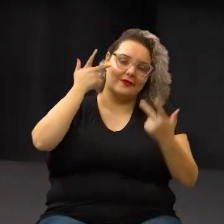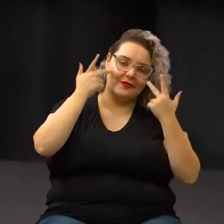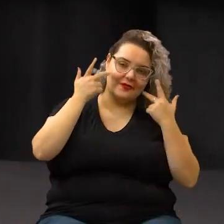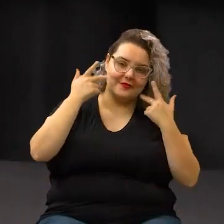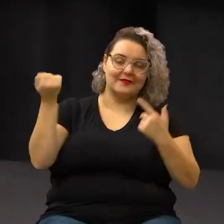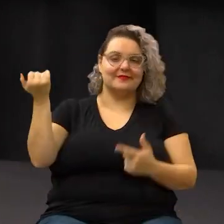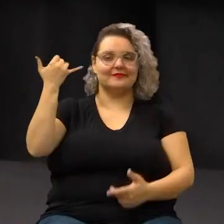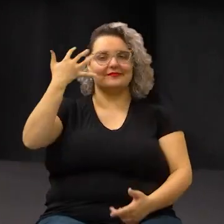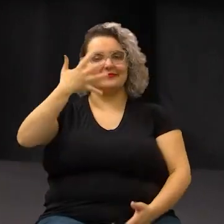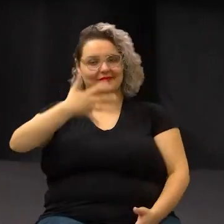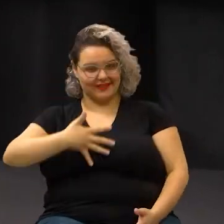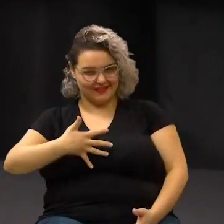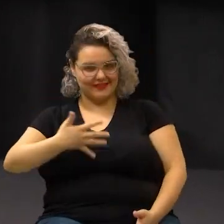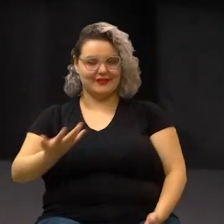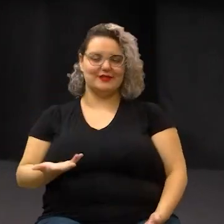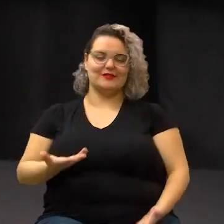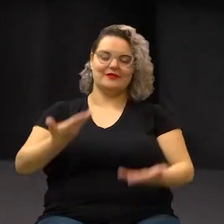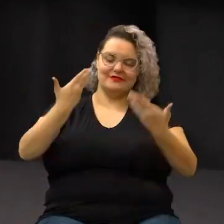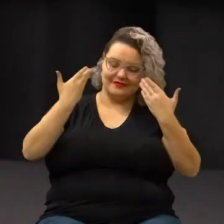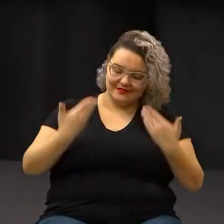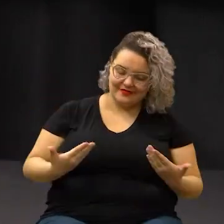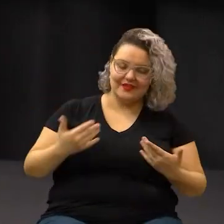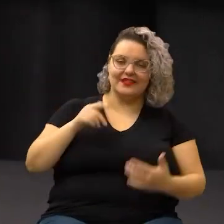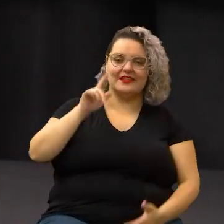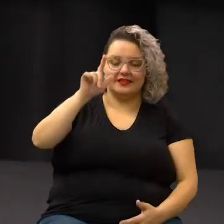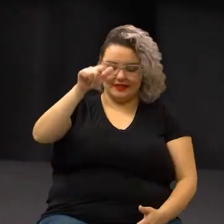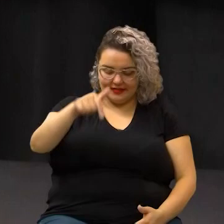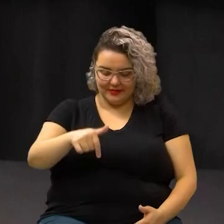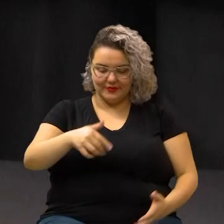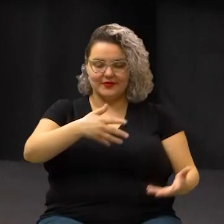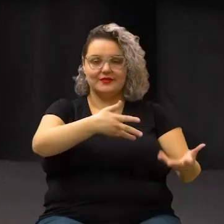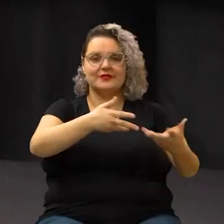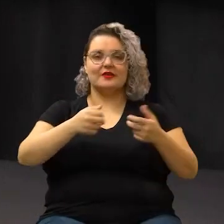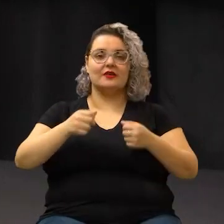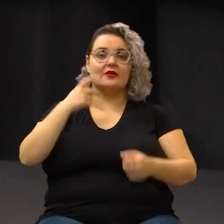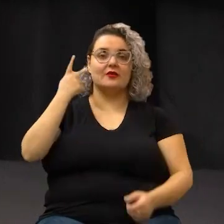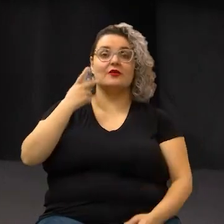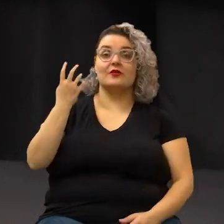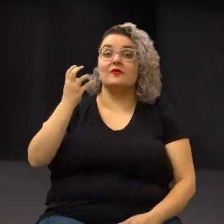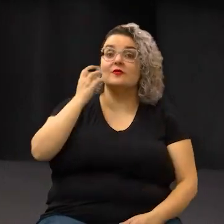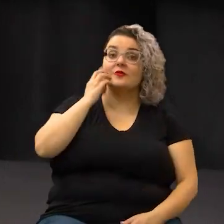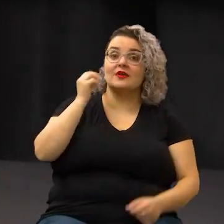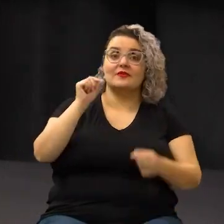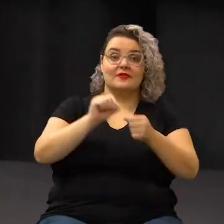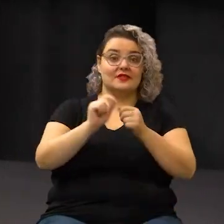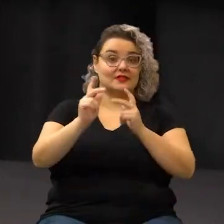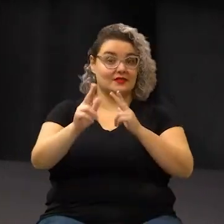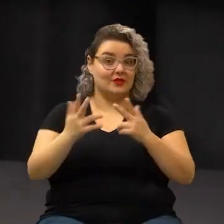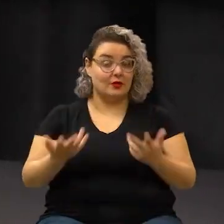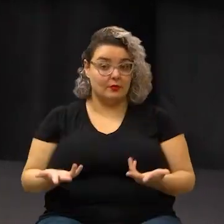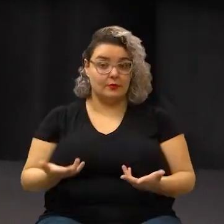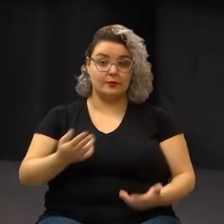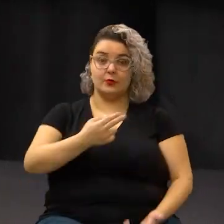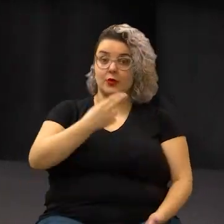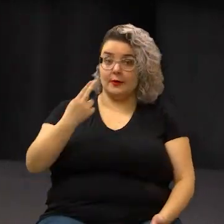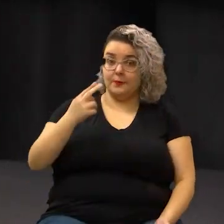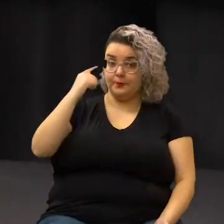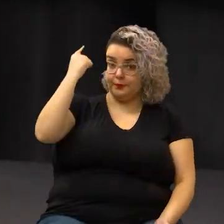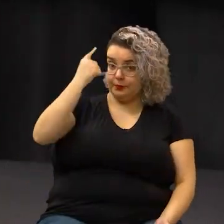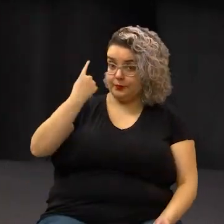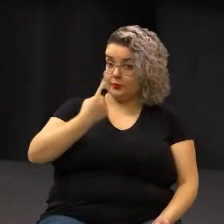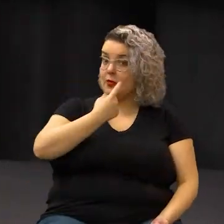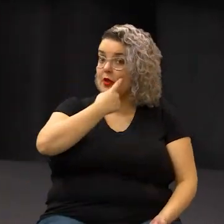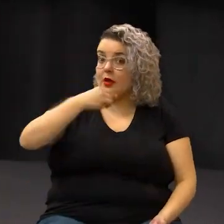a minha auto e audiodescrição e depois já vou convidar o vereador Igor. Gente, meu nome é